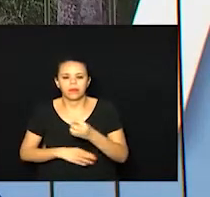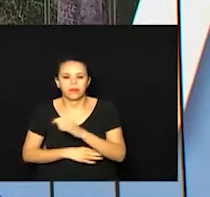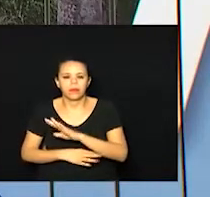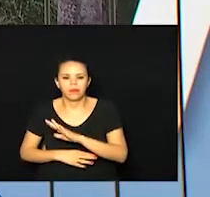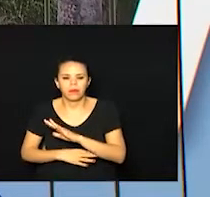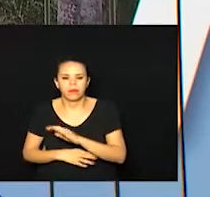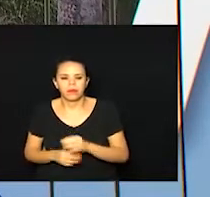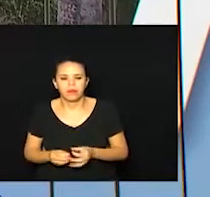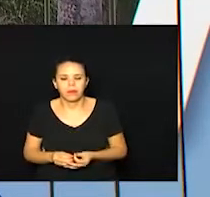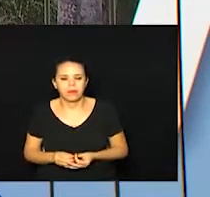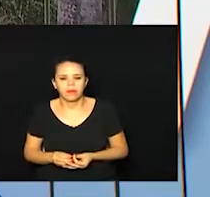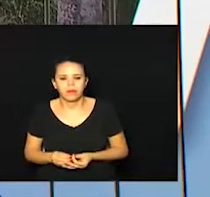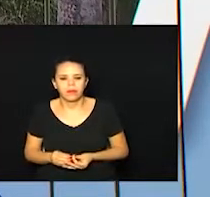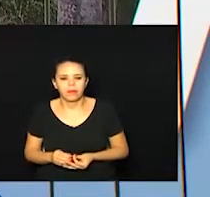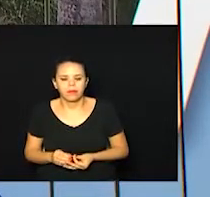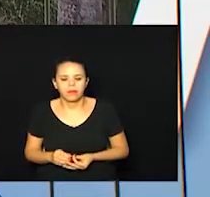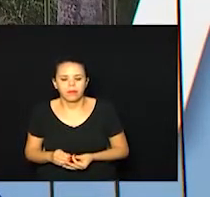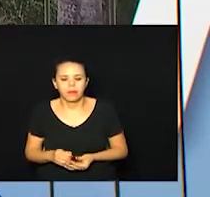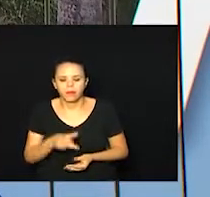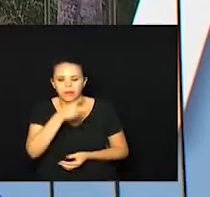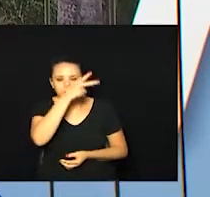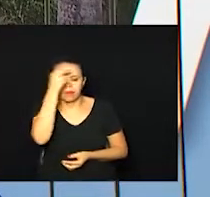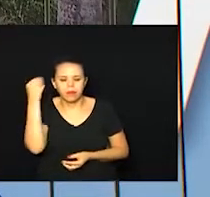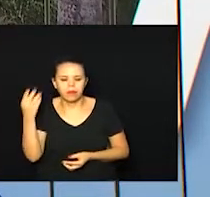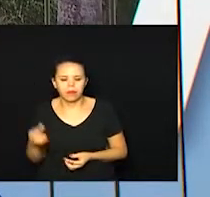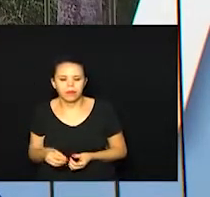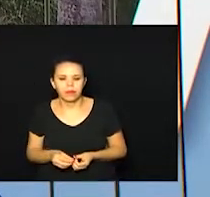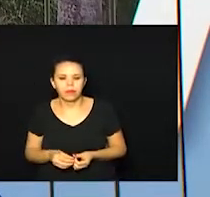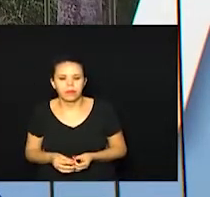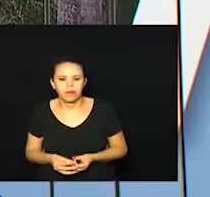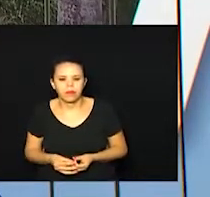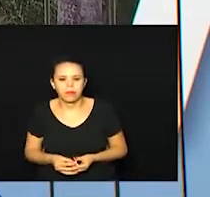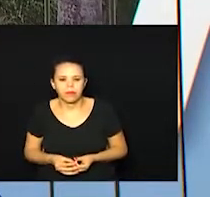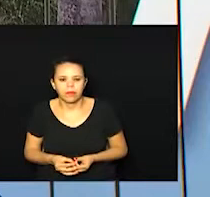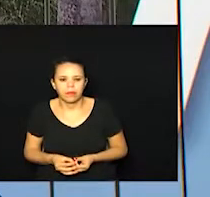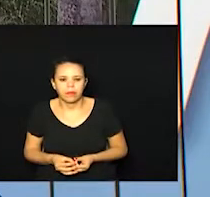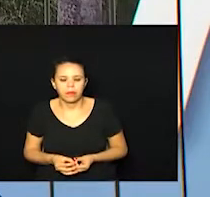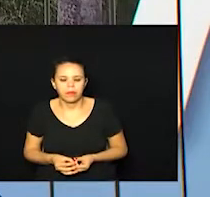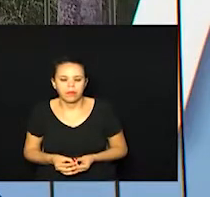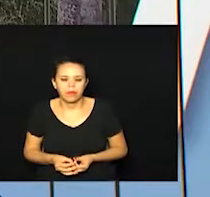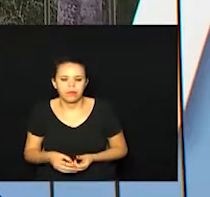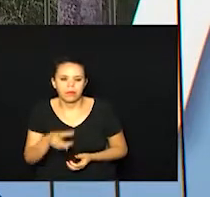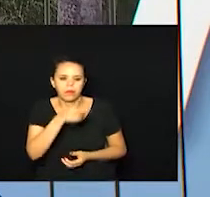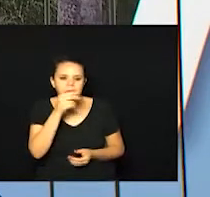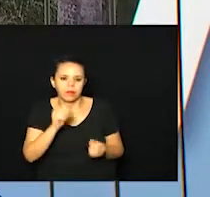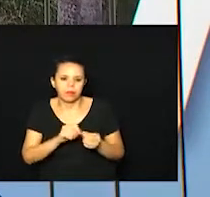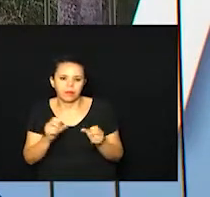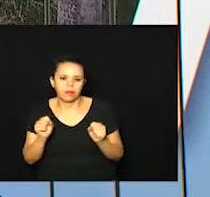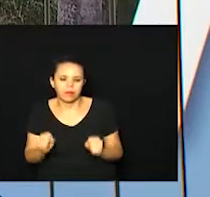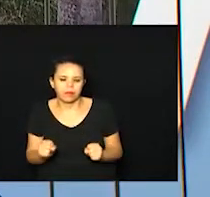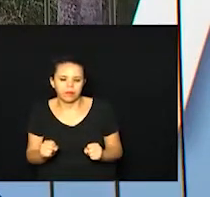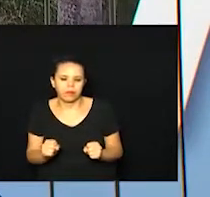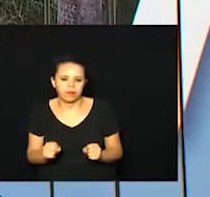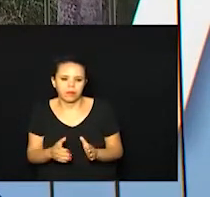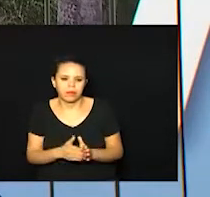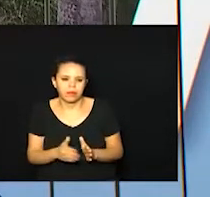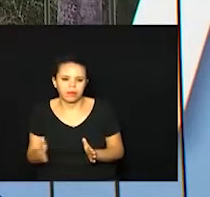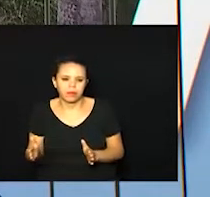foi encaminhado ao prefeito, né? E a ideia é que o prefeito possa passar